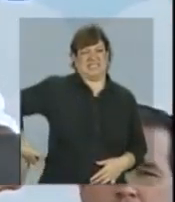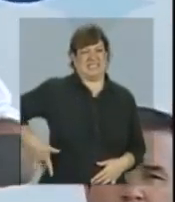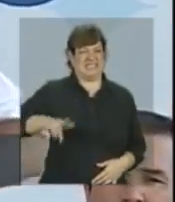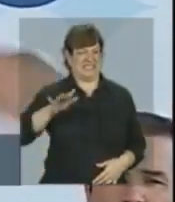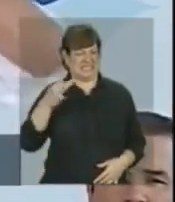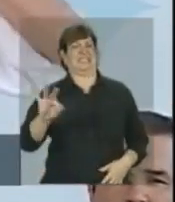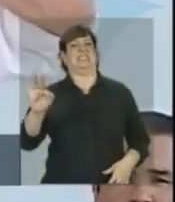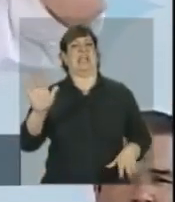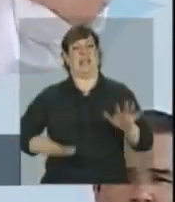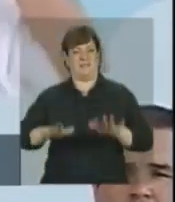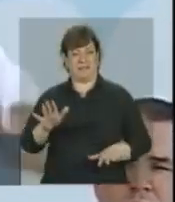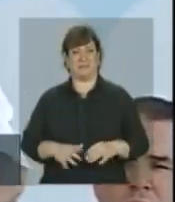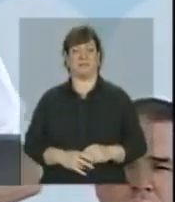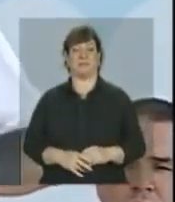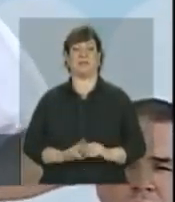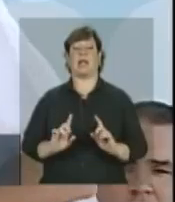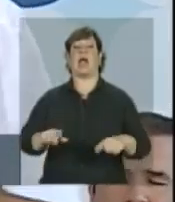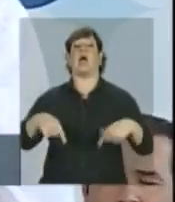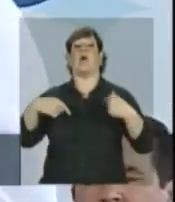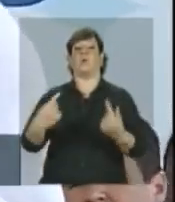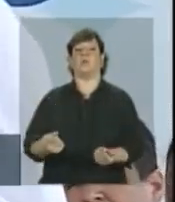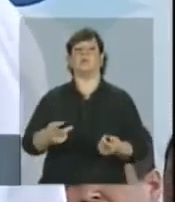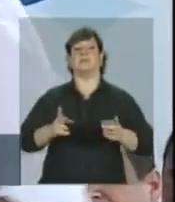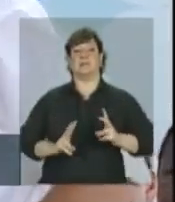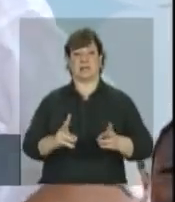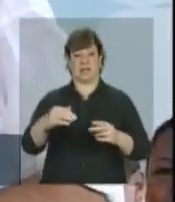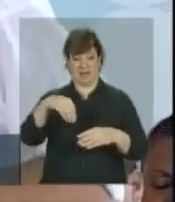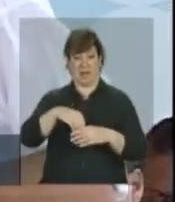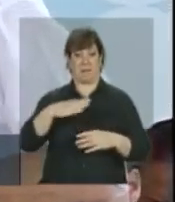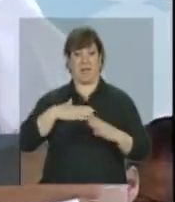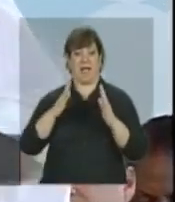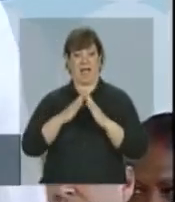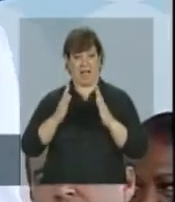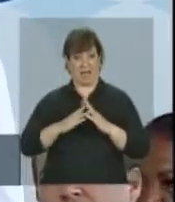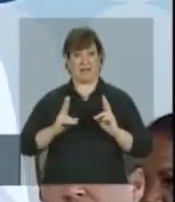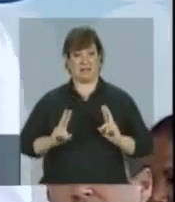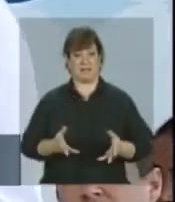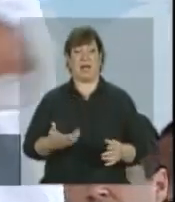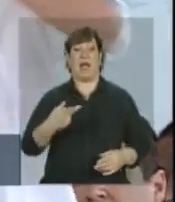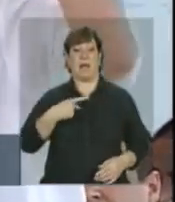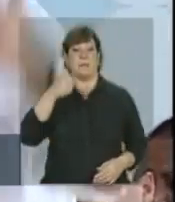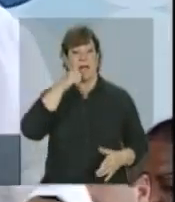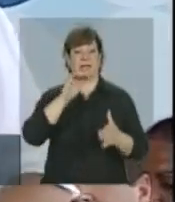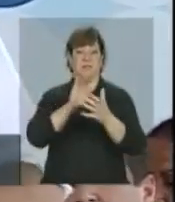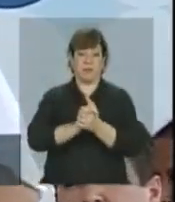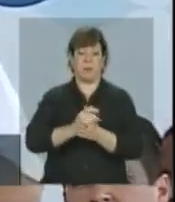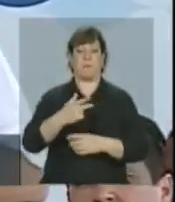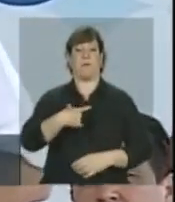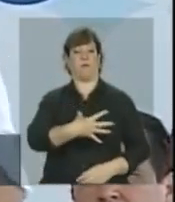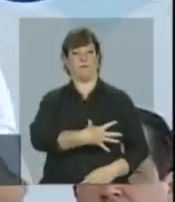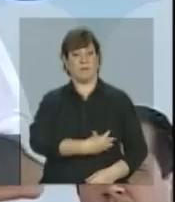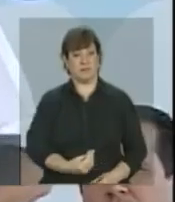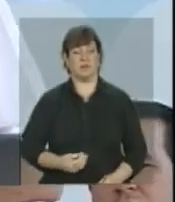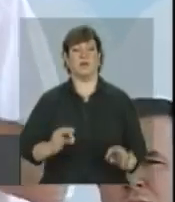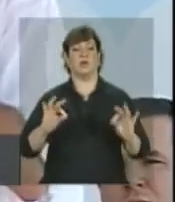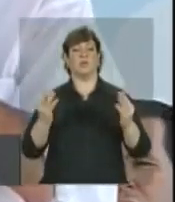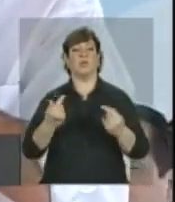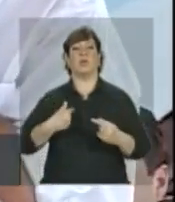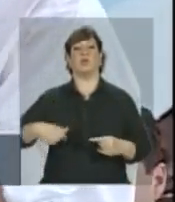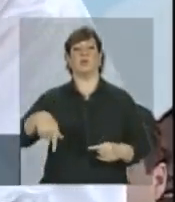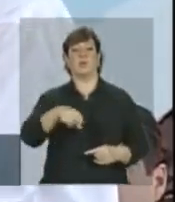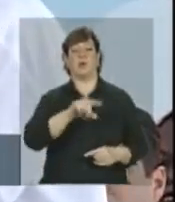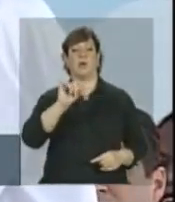rim. As outras vezes todas, e lá em casa é assim também, a minha mulher, os meus filhos, a gente